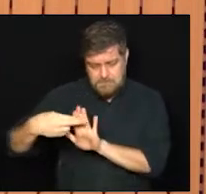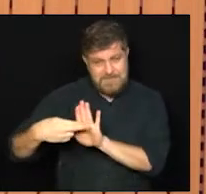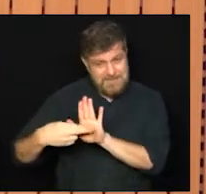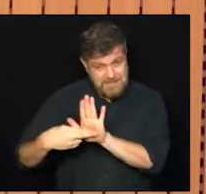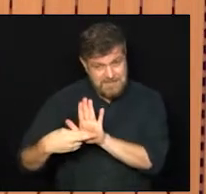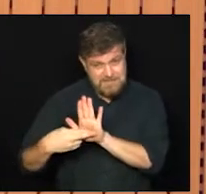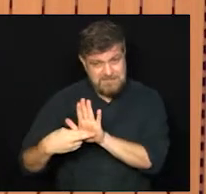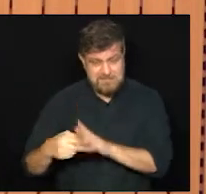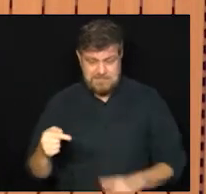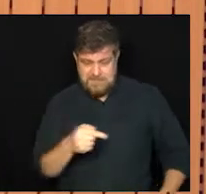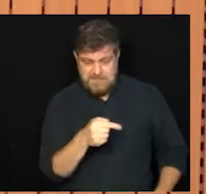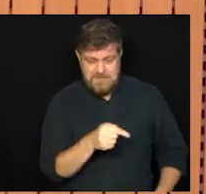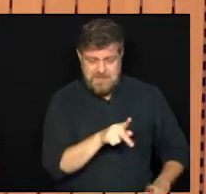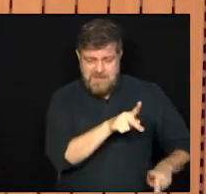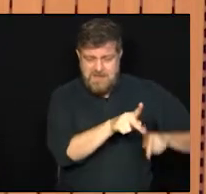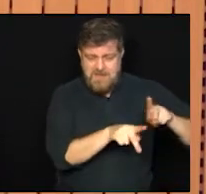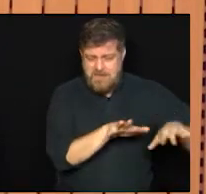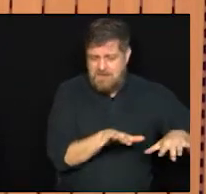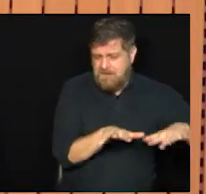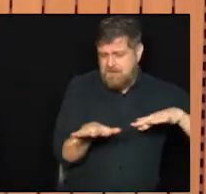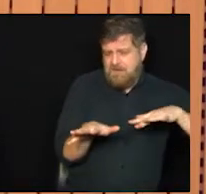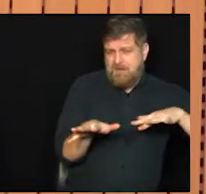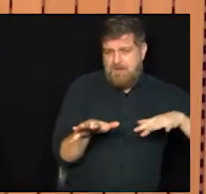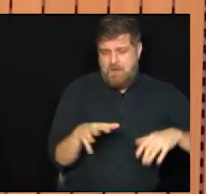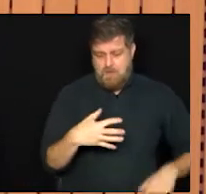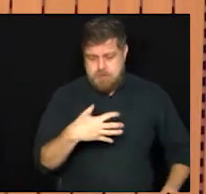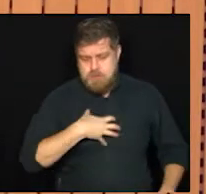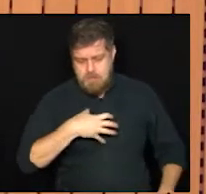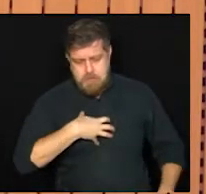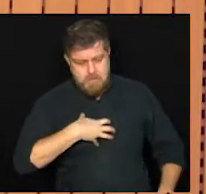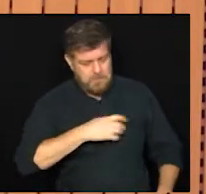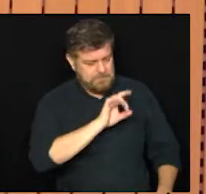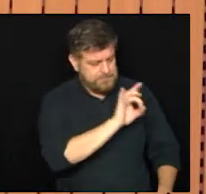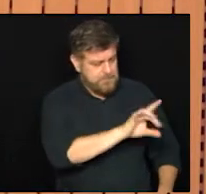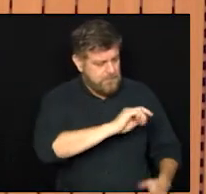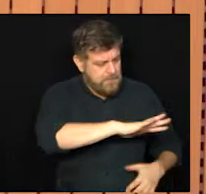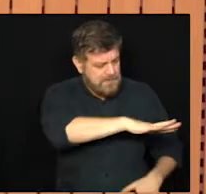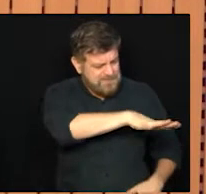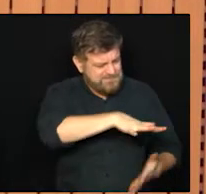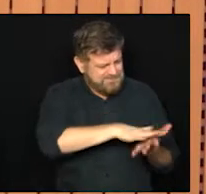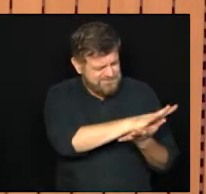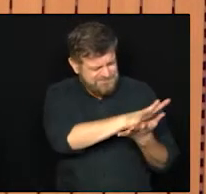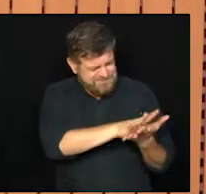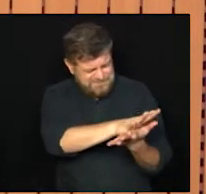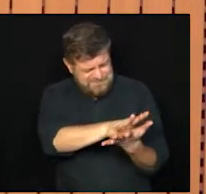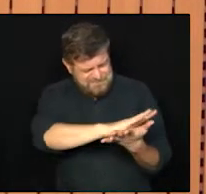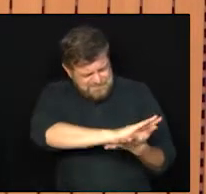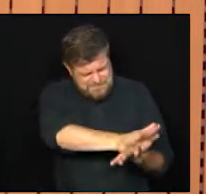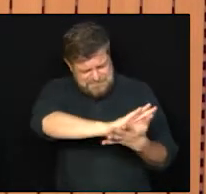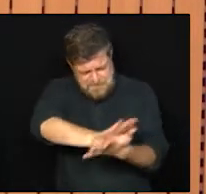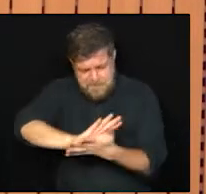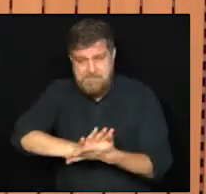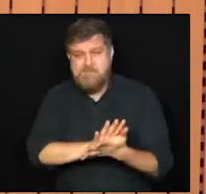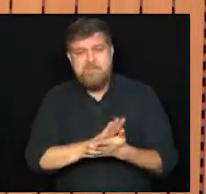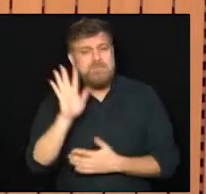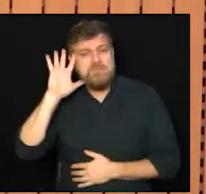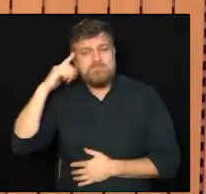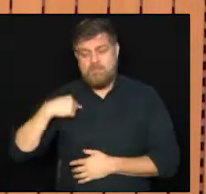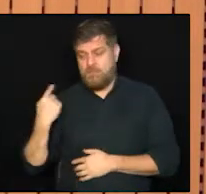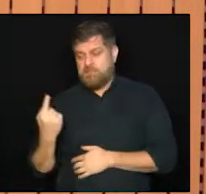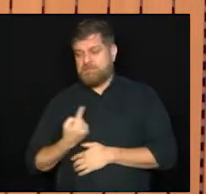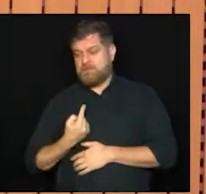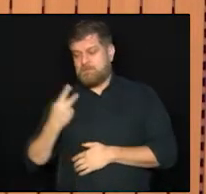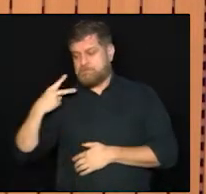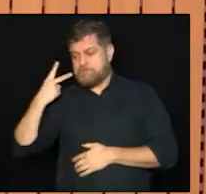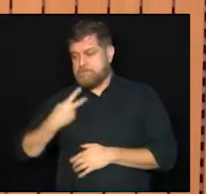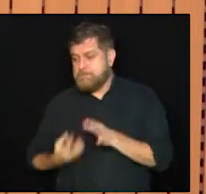distanciamento e a forma como isso impactava cada setor, né? A decisão de criar uma comissão de